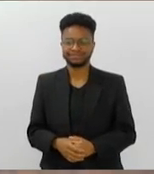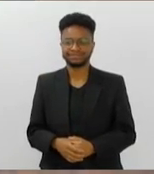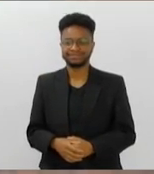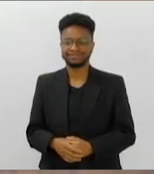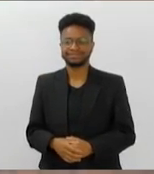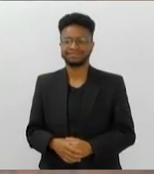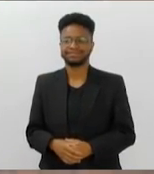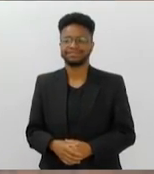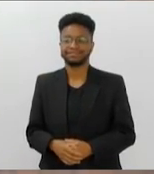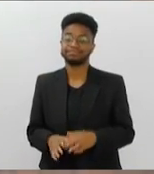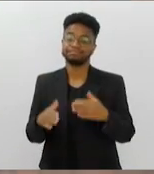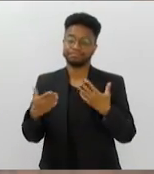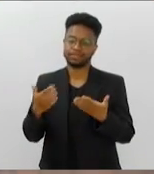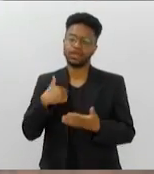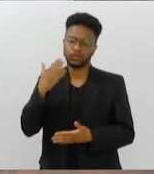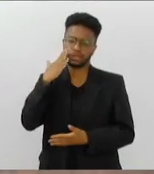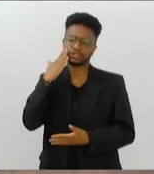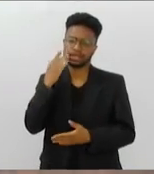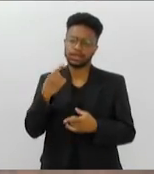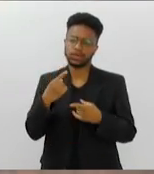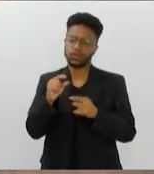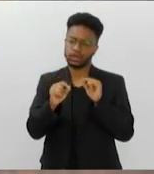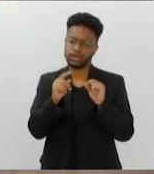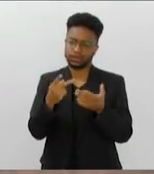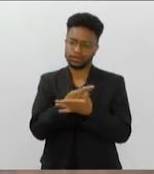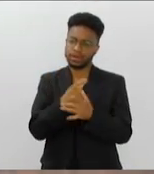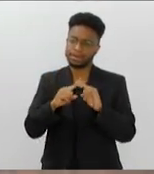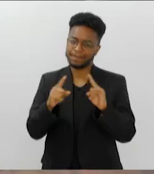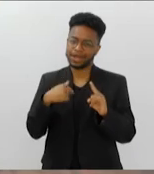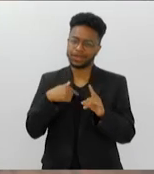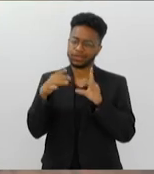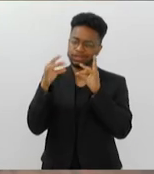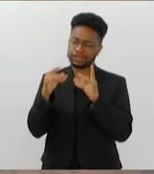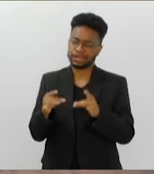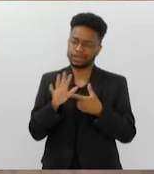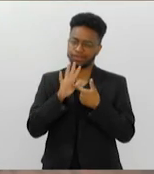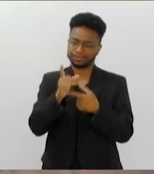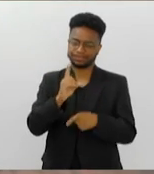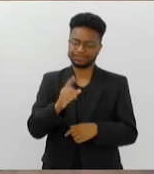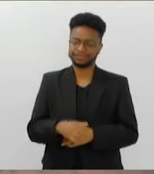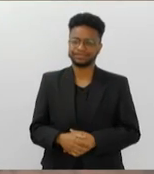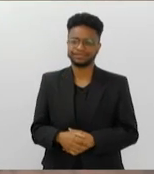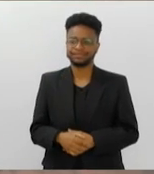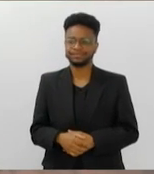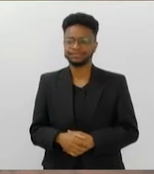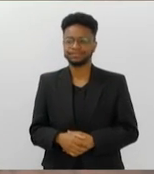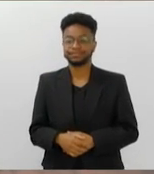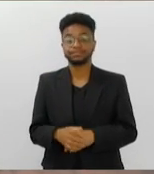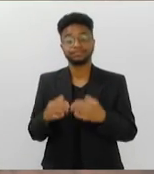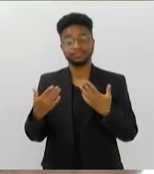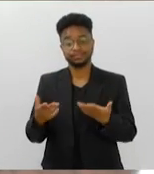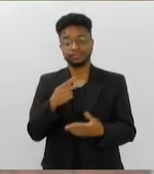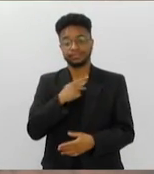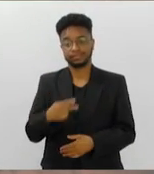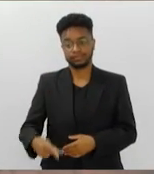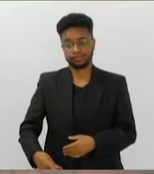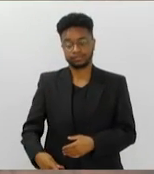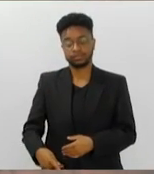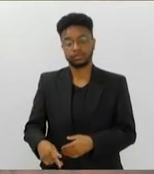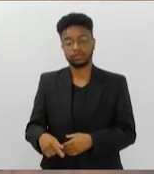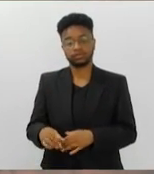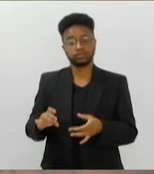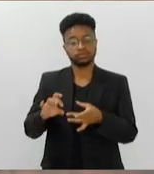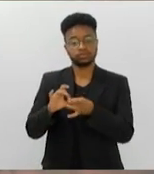Bom, eu sei porque que está acontecendo, mas não vou entrar no mérito. Senhor presidente, no mérito, pela Comissão